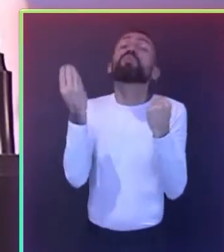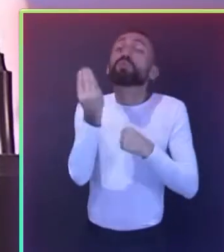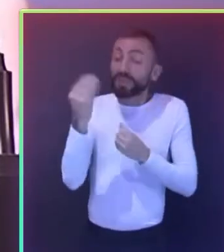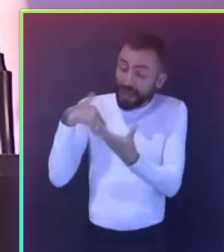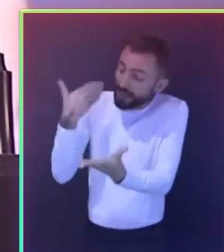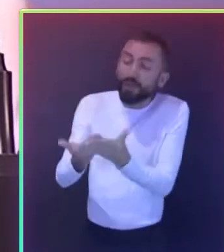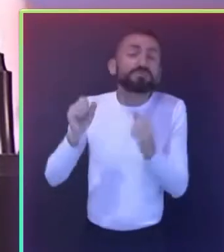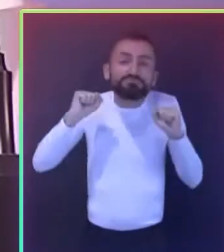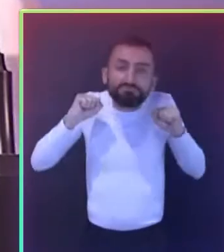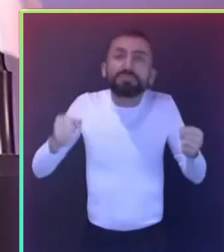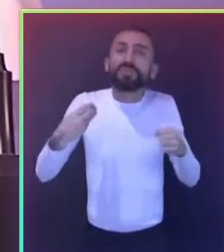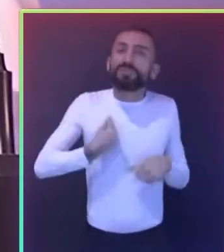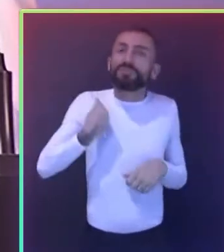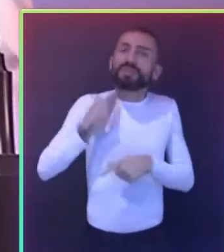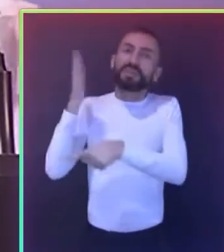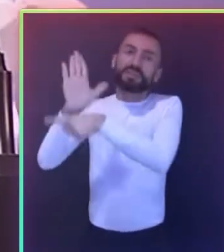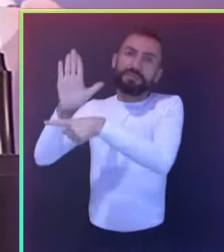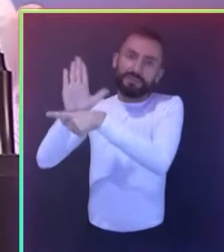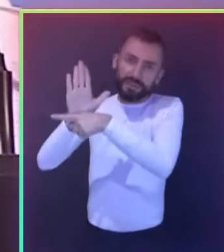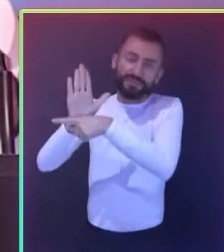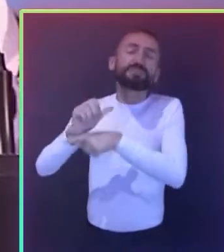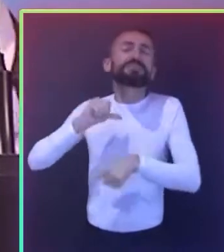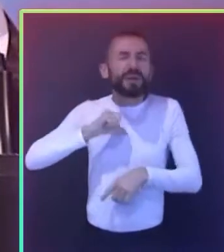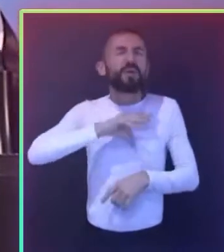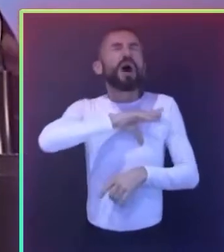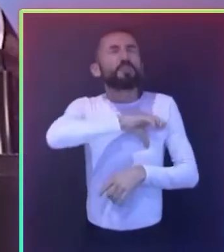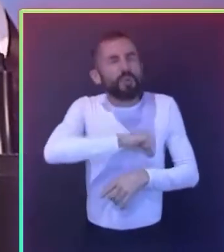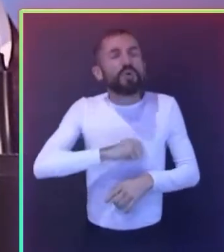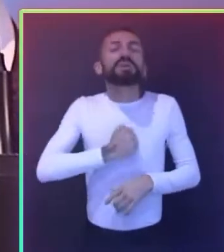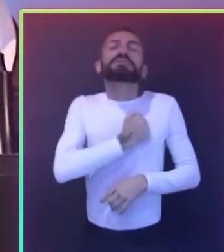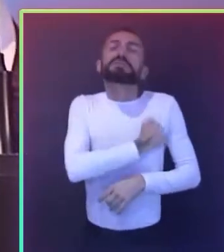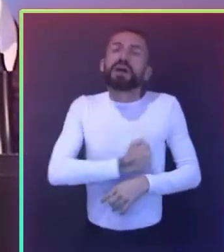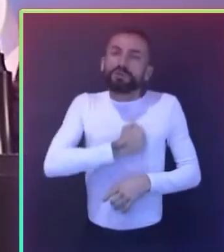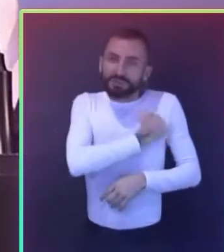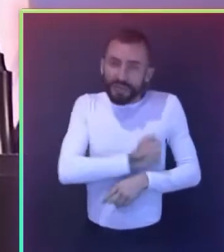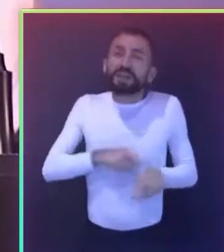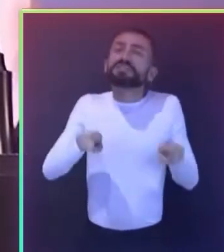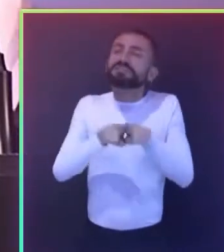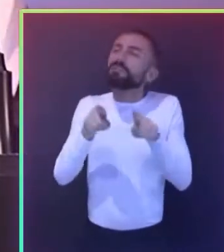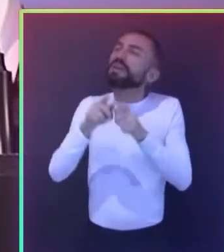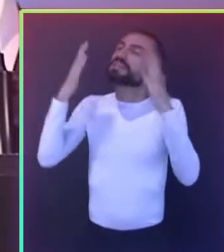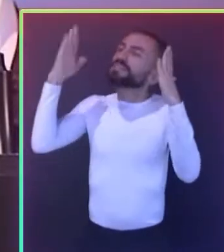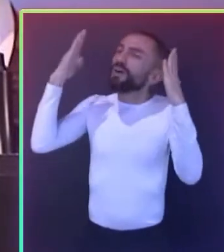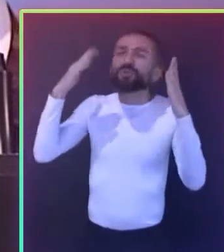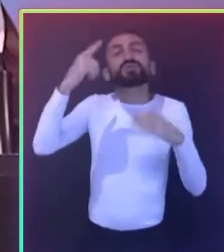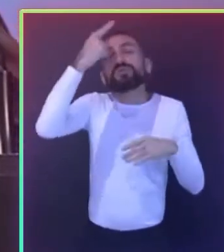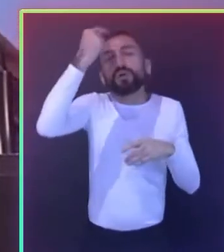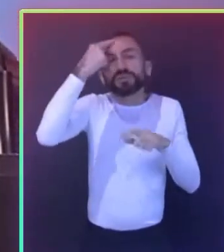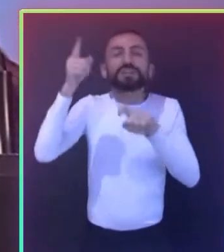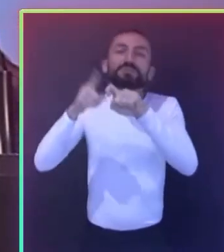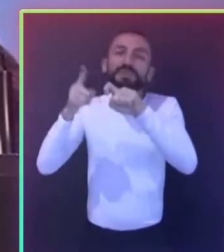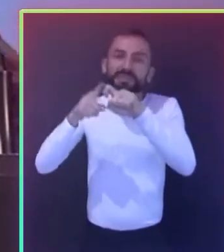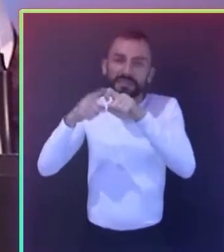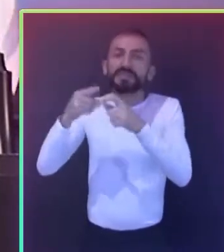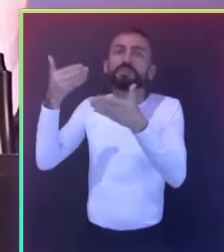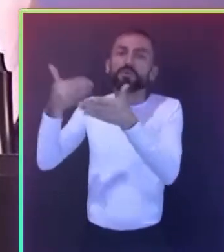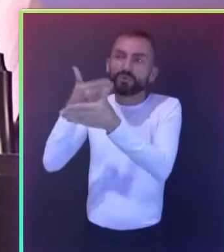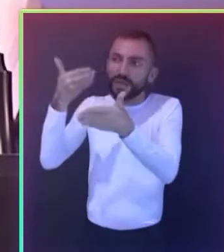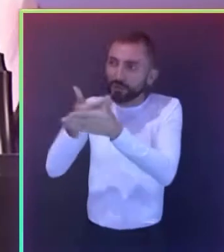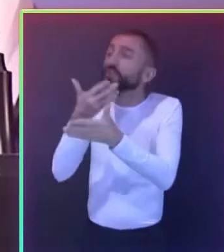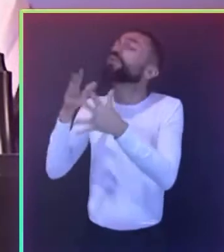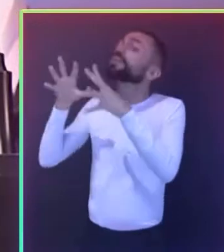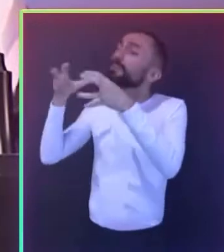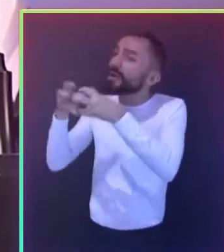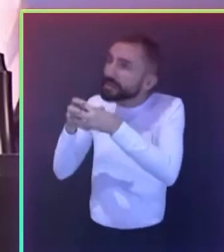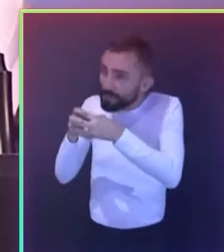saúde com Amor e Saudade antecipada a faculdade de medicina de Botucatu ou departamento de clínica médica